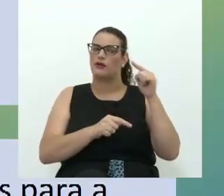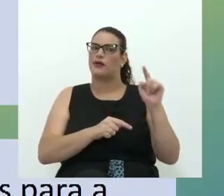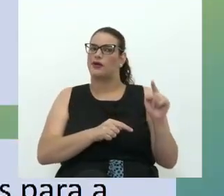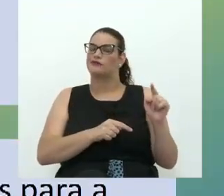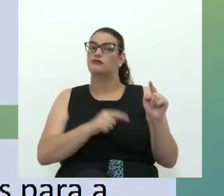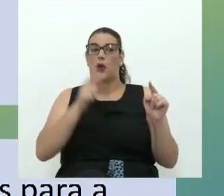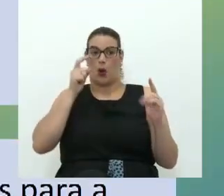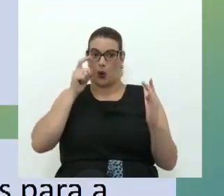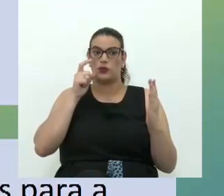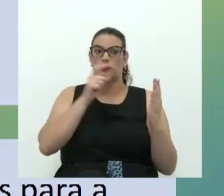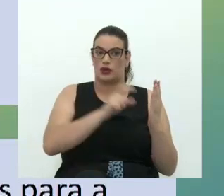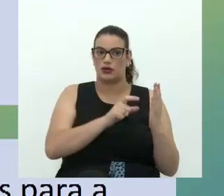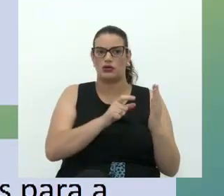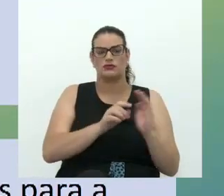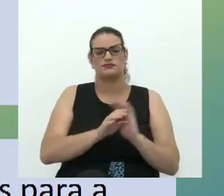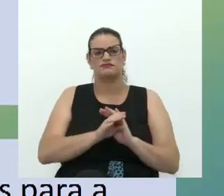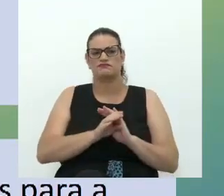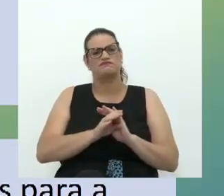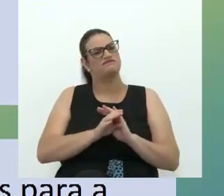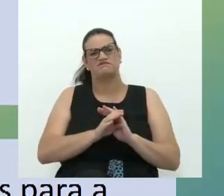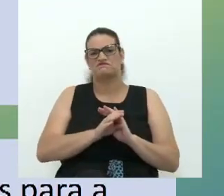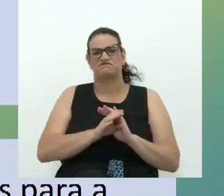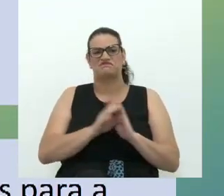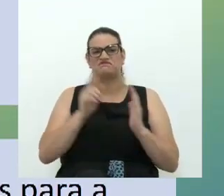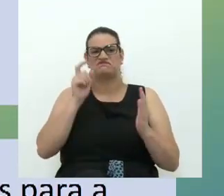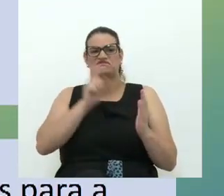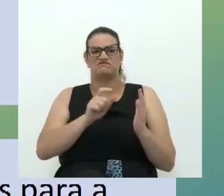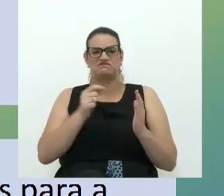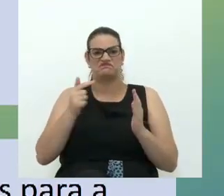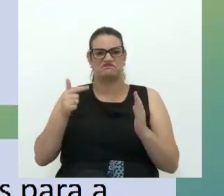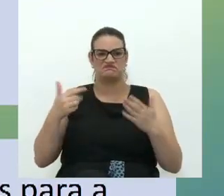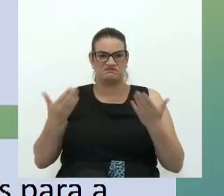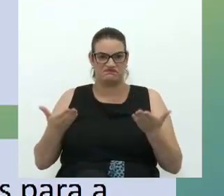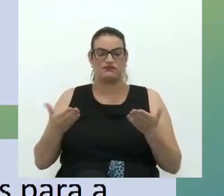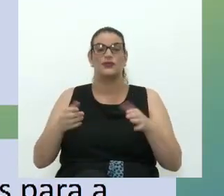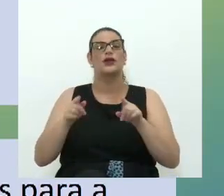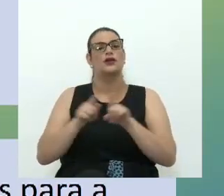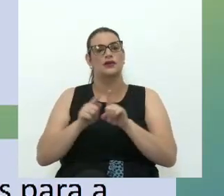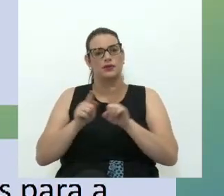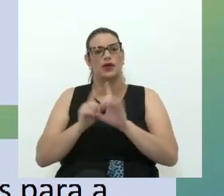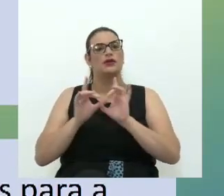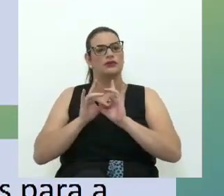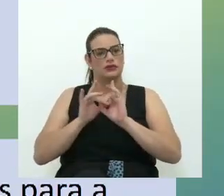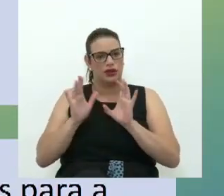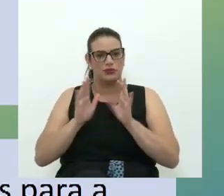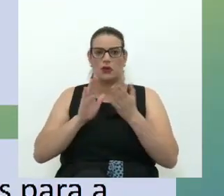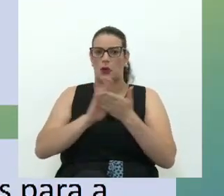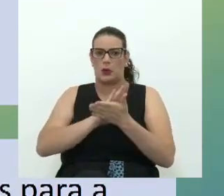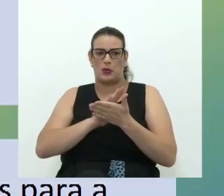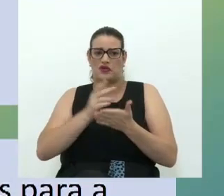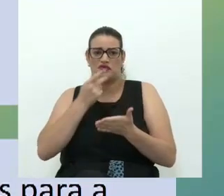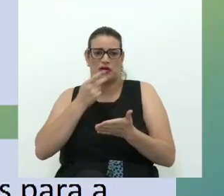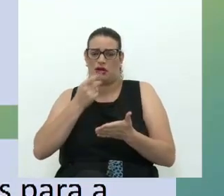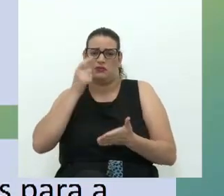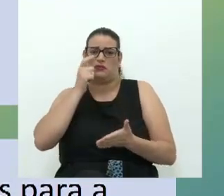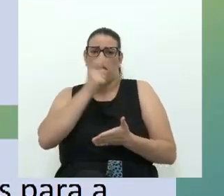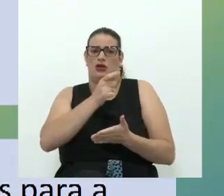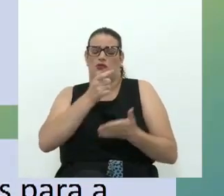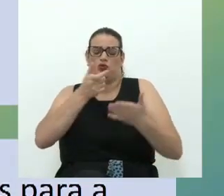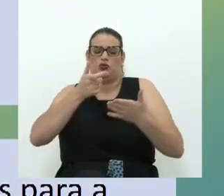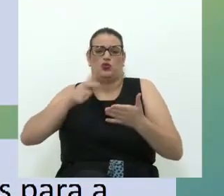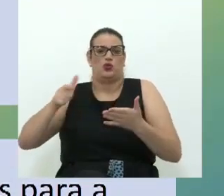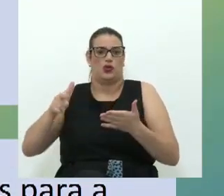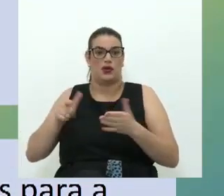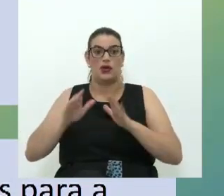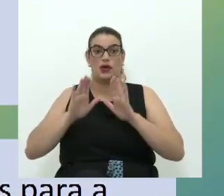aqui me interessa ou dizer isso aqui não me interessa também há uma liberdade de dizer que vocês não se interessam mas não é possível